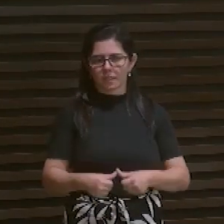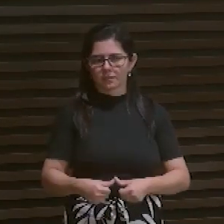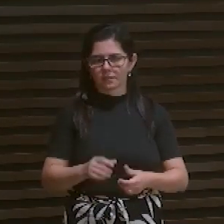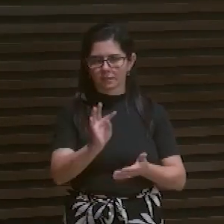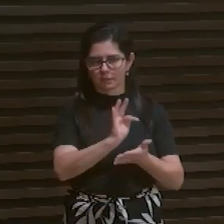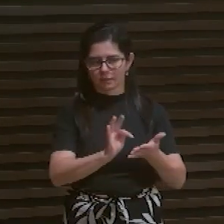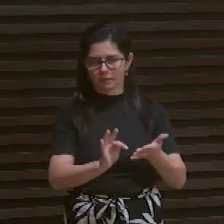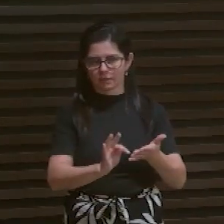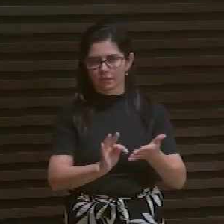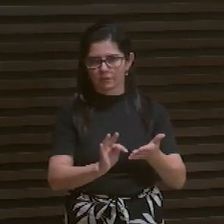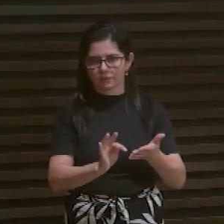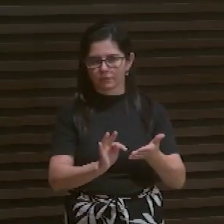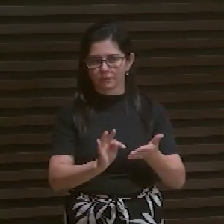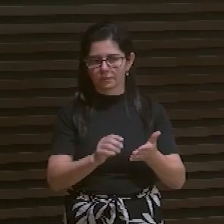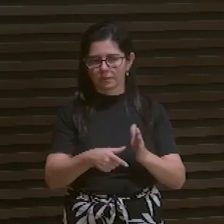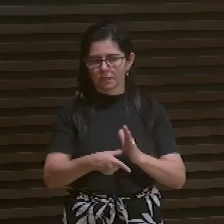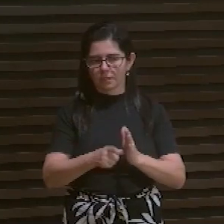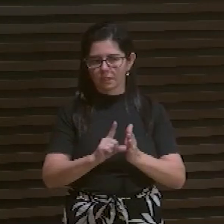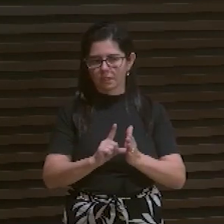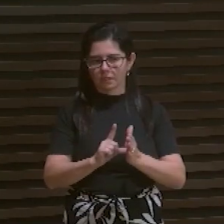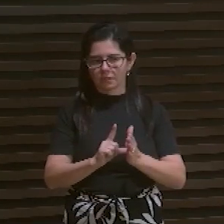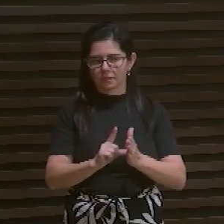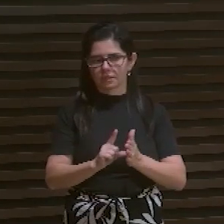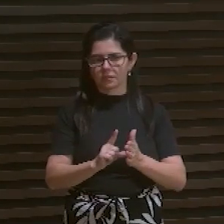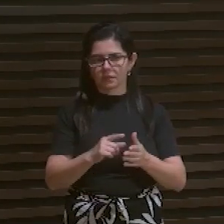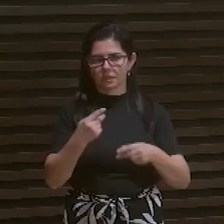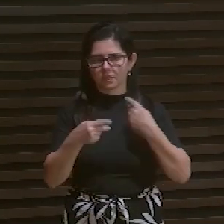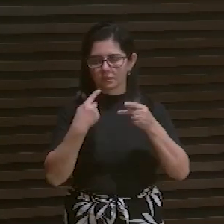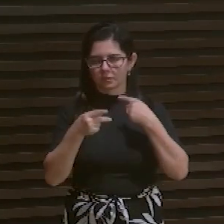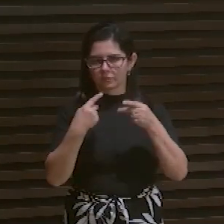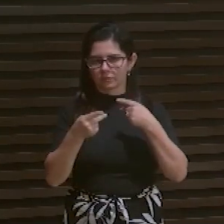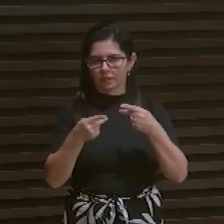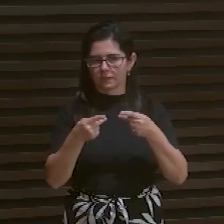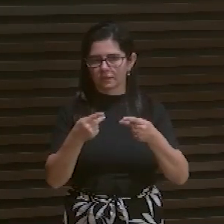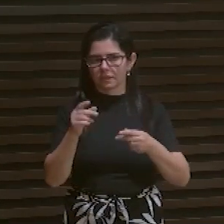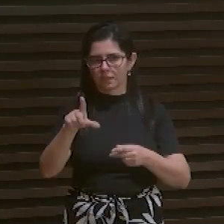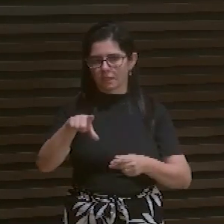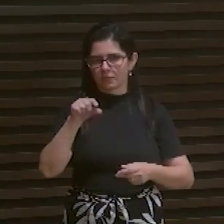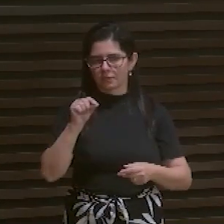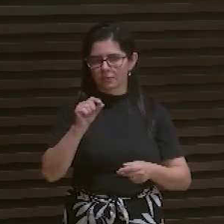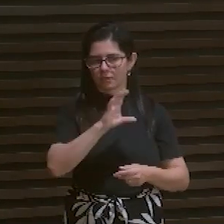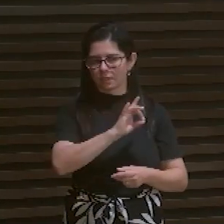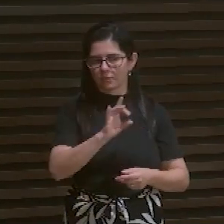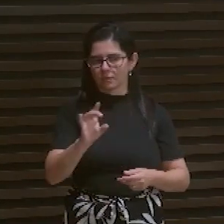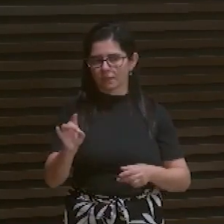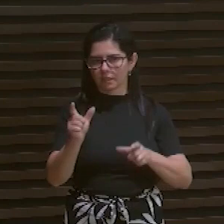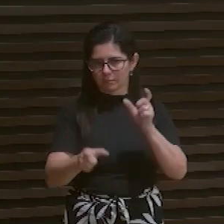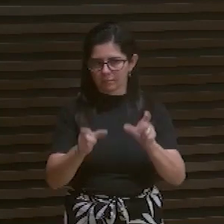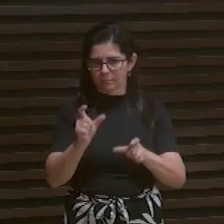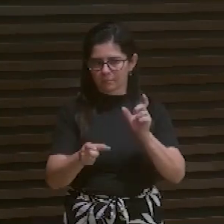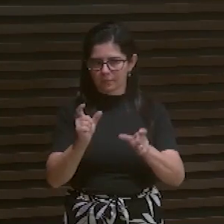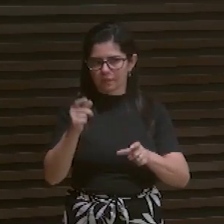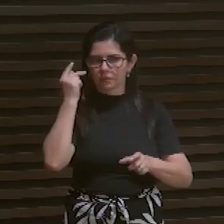profetas, evangelistas, e daí ele fala que o propósito é que não sejamos mais como crianças, levados de um lado para outro, e aí ele conclui esse pensamento falando